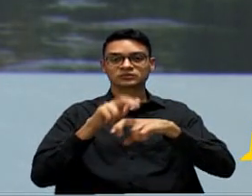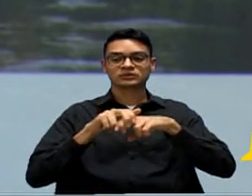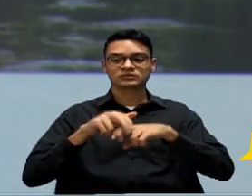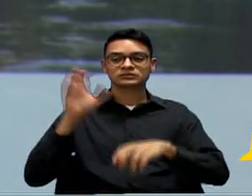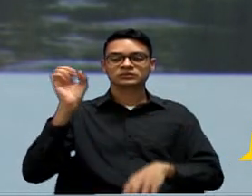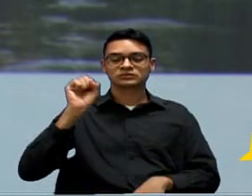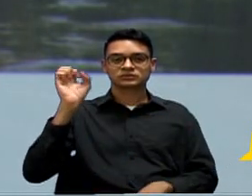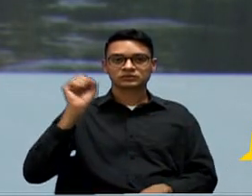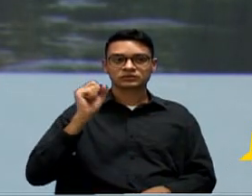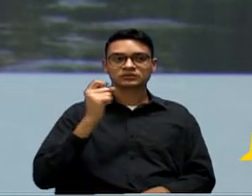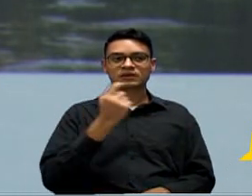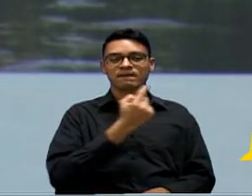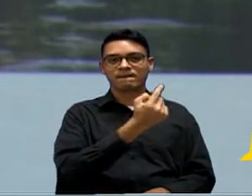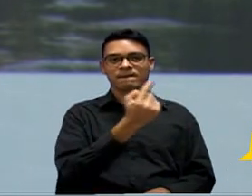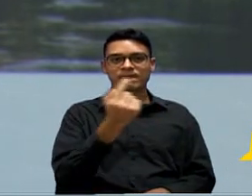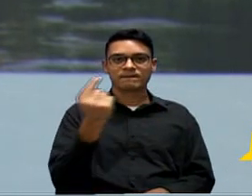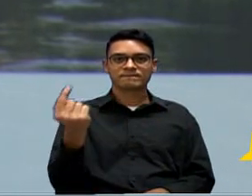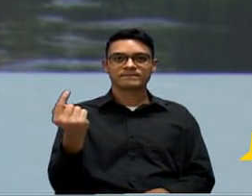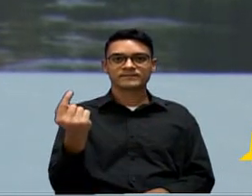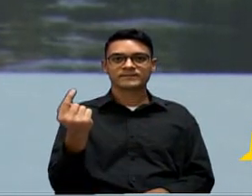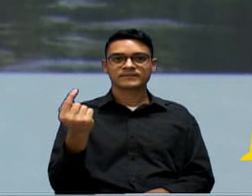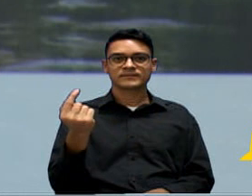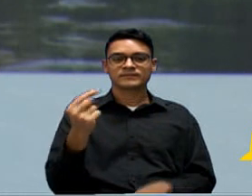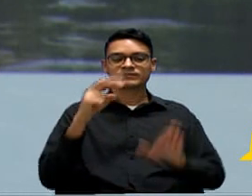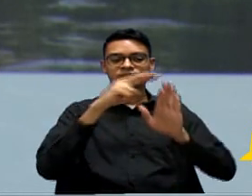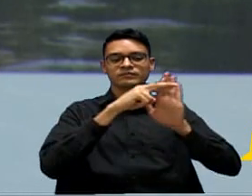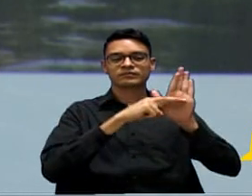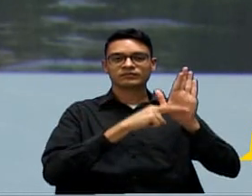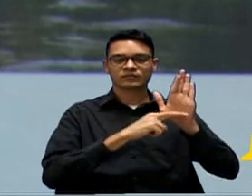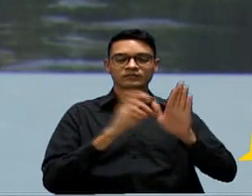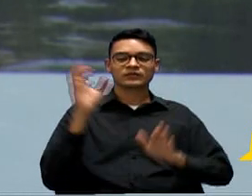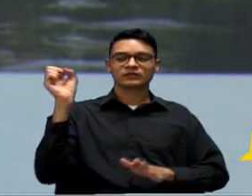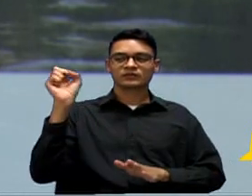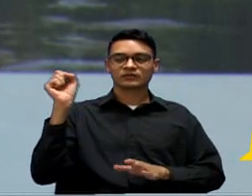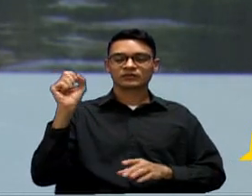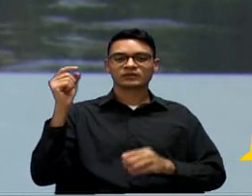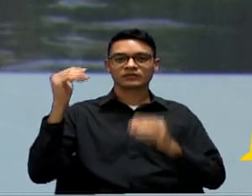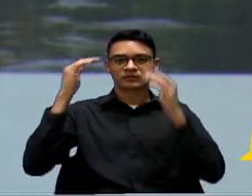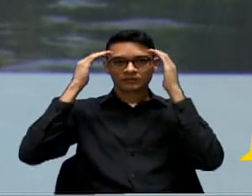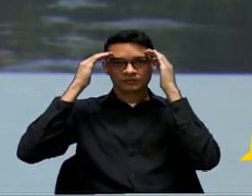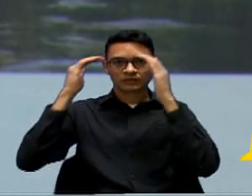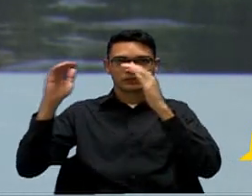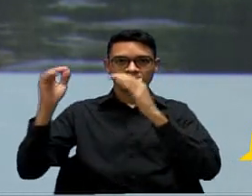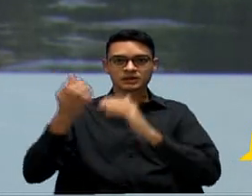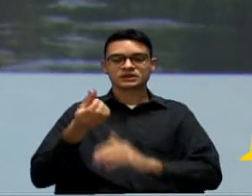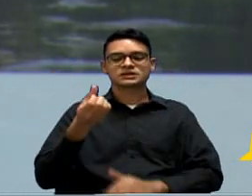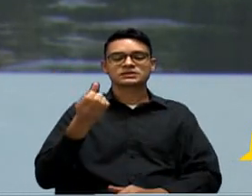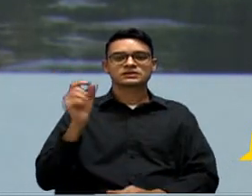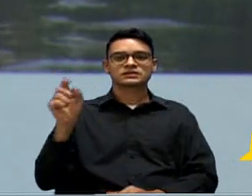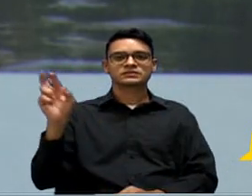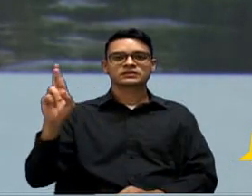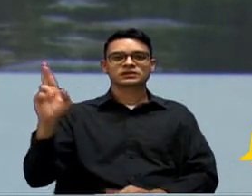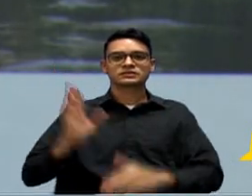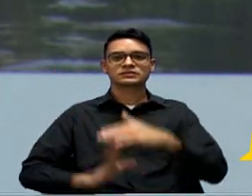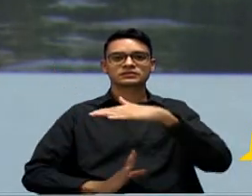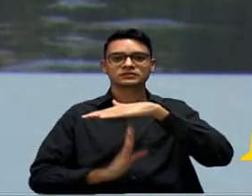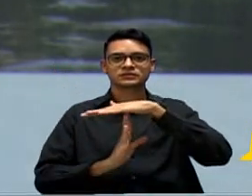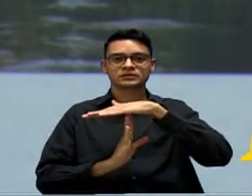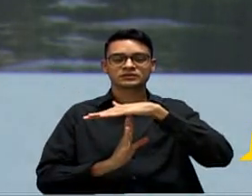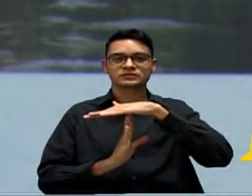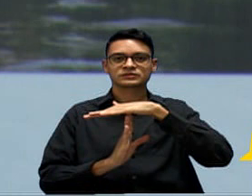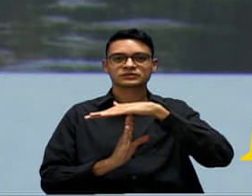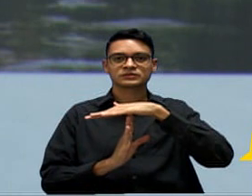aposentadorias e pensões do regime geral da Previdência, que é aquele valor de 6.000 e tantos mil reais,